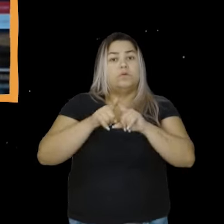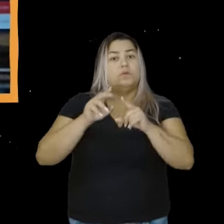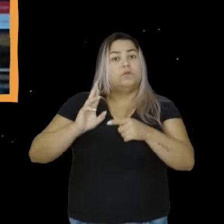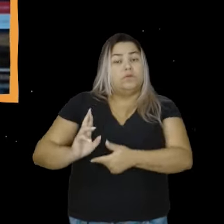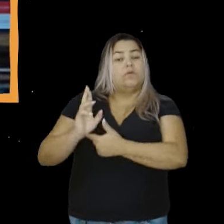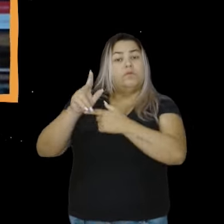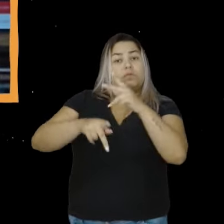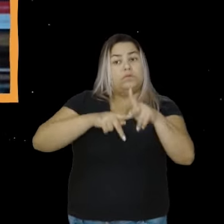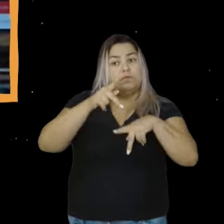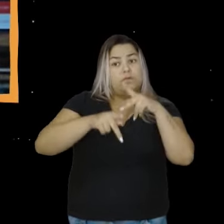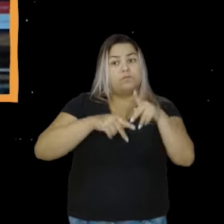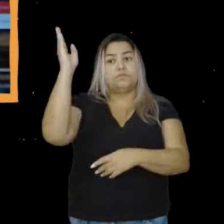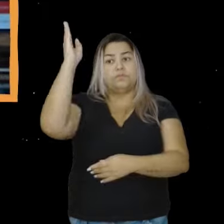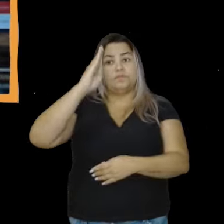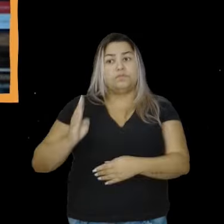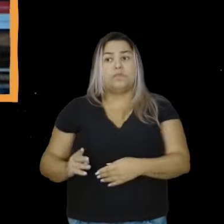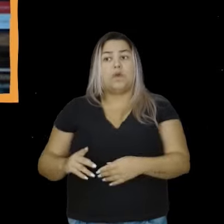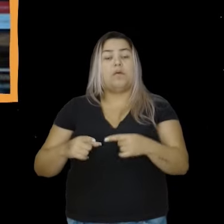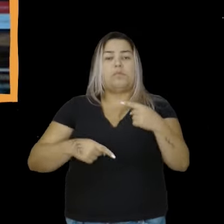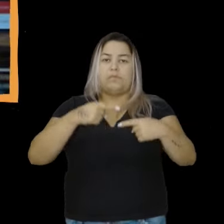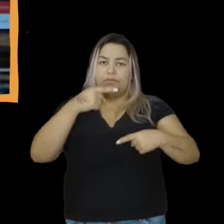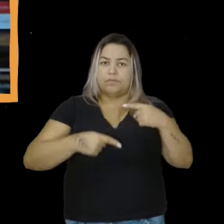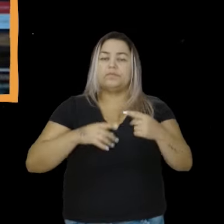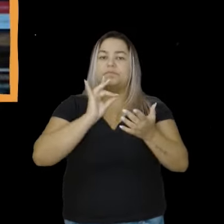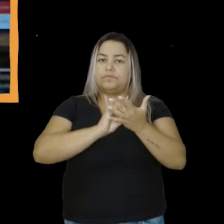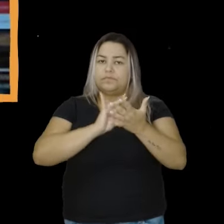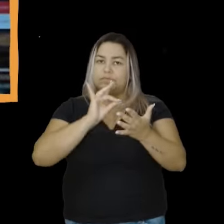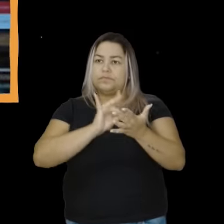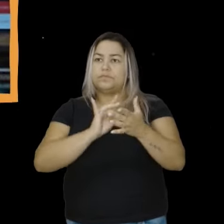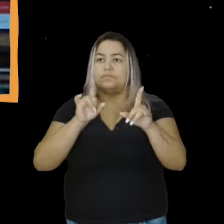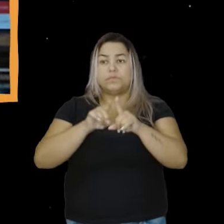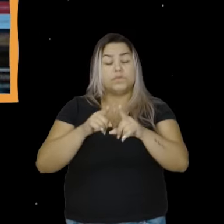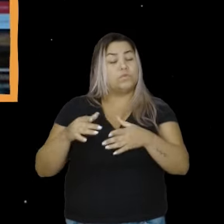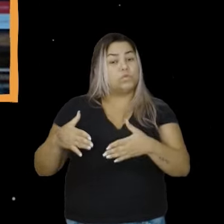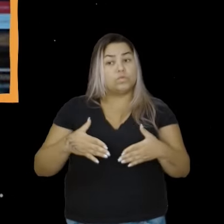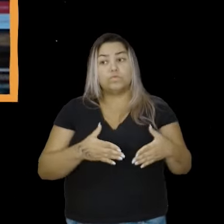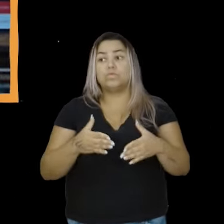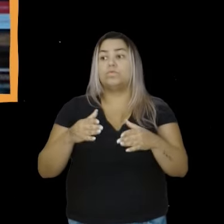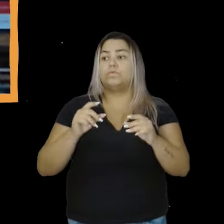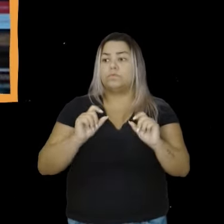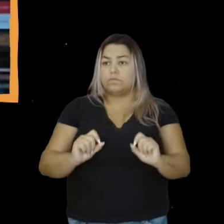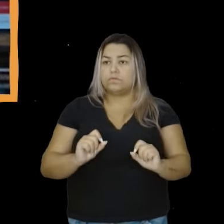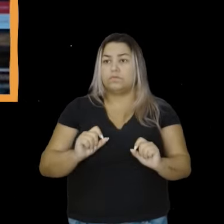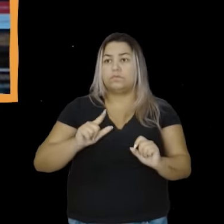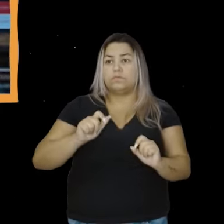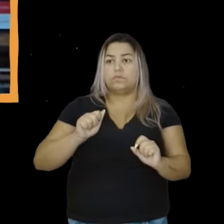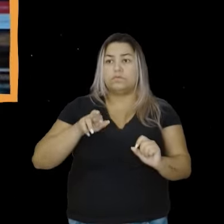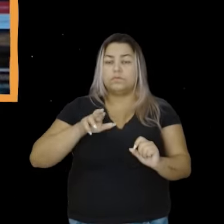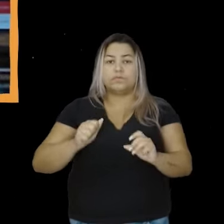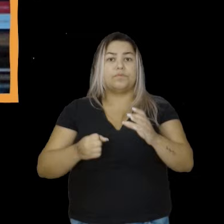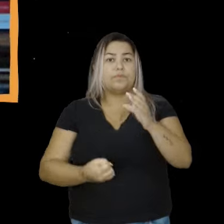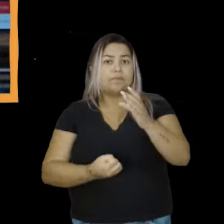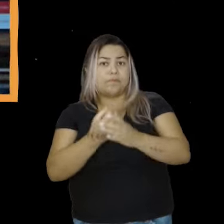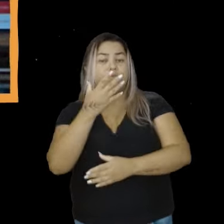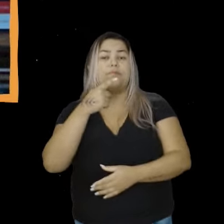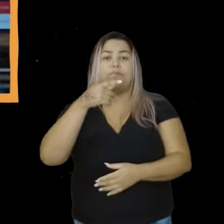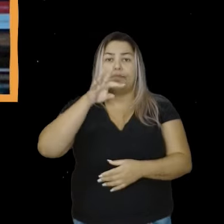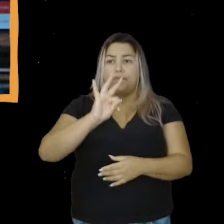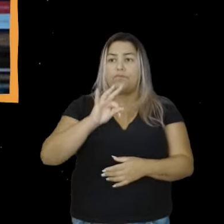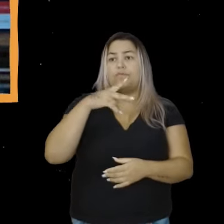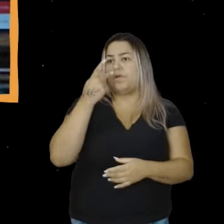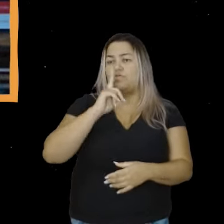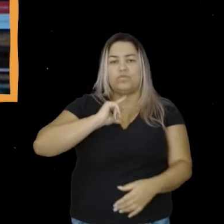brasileiro na política. É claro que isso nos leva a caminhar no fio da navalha. fio da navalha para fundar o PT, quando todo mundo dizia